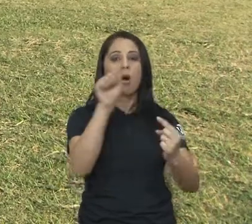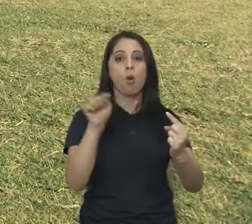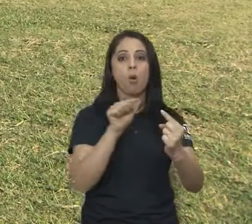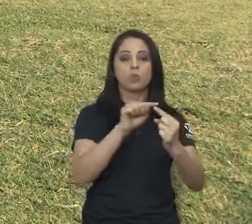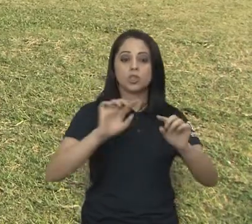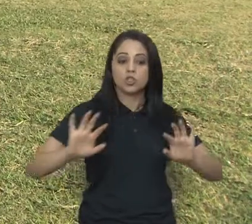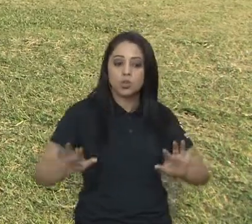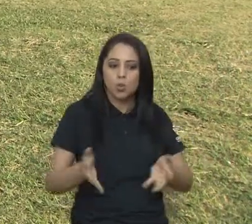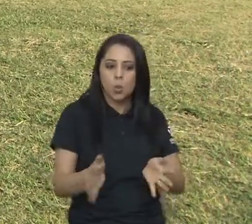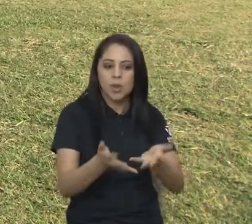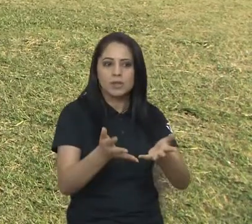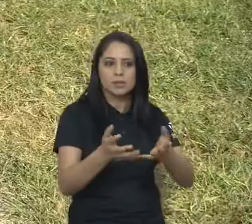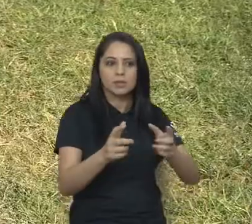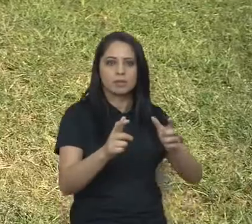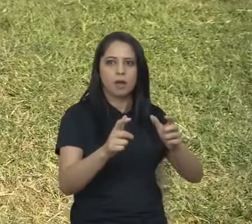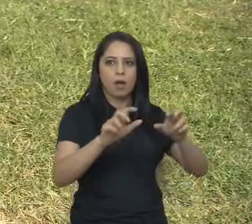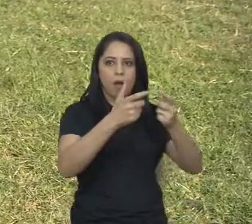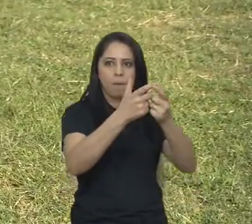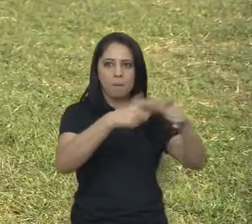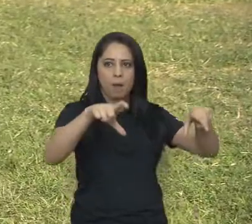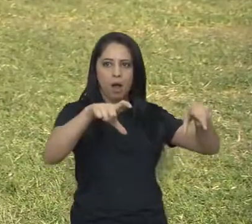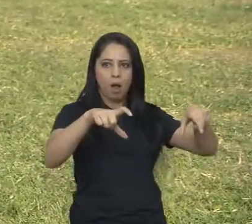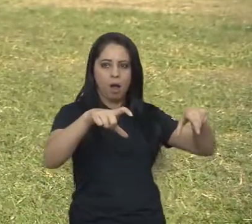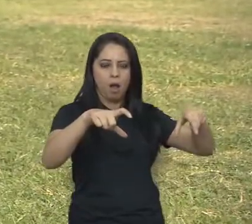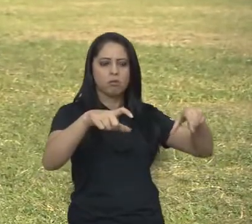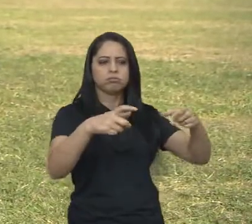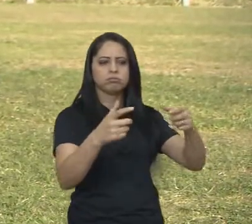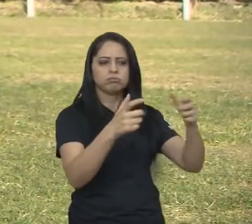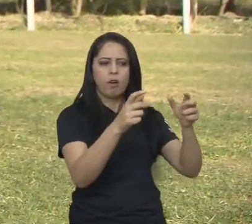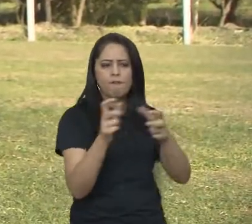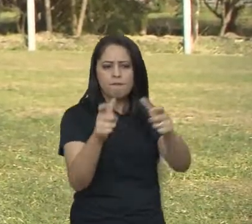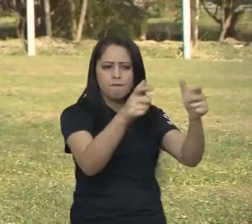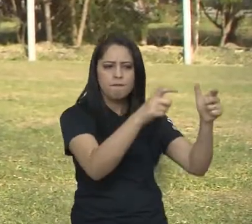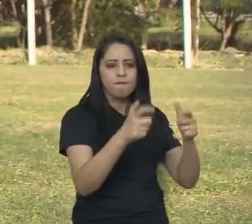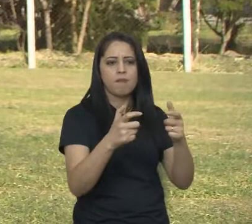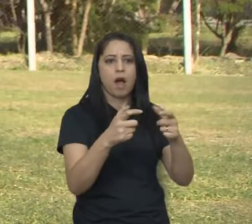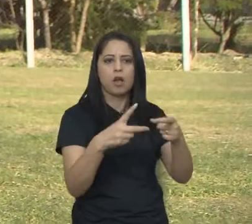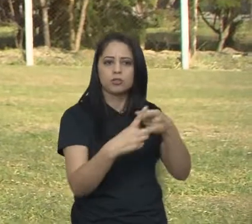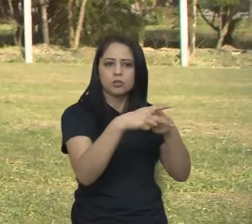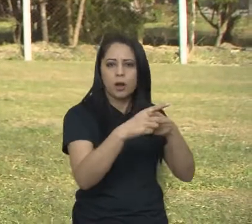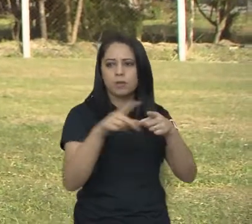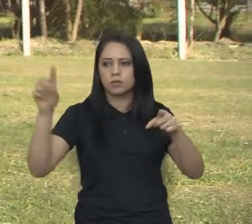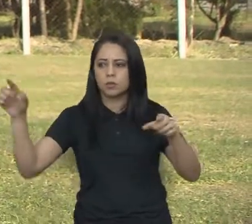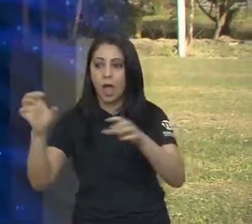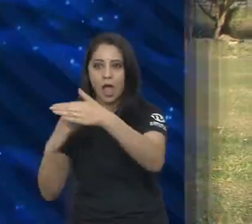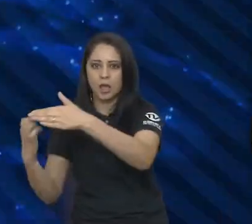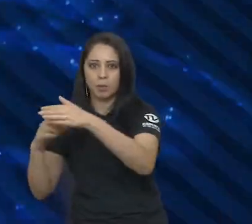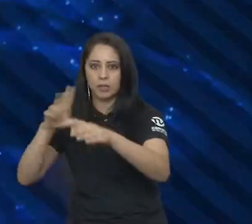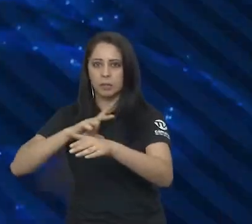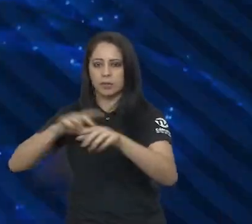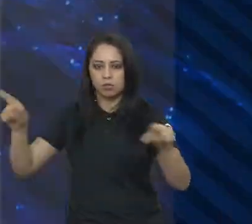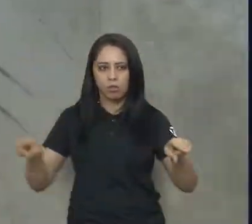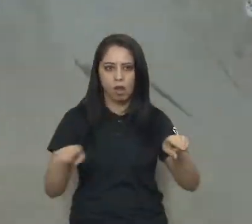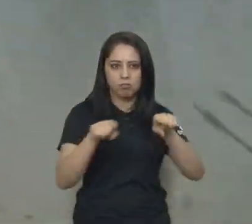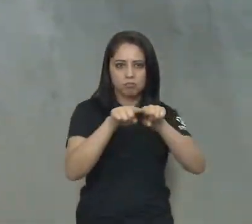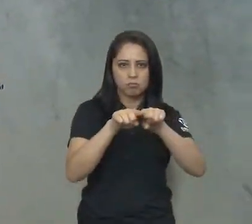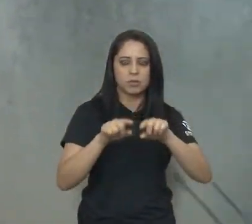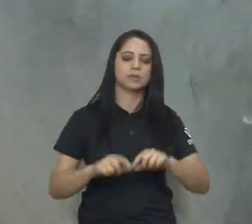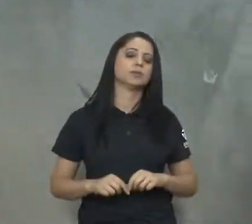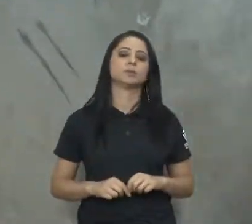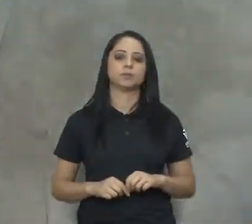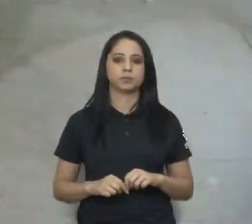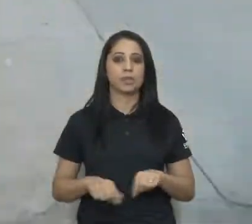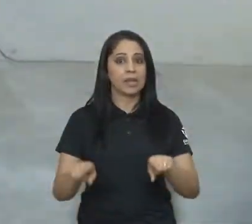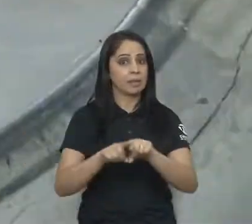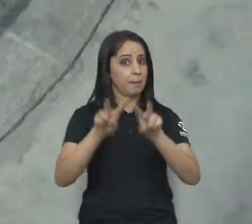dos campos públicos da cidade a partir de parcerias entre o município e a iniciativa privada. Ainda na área